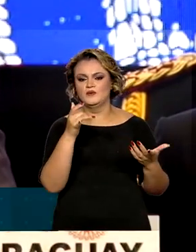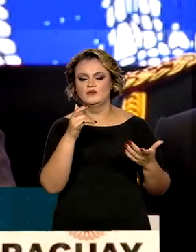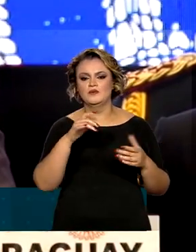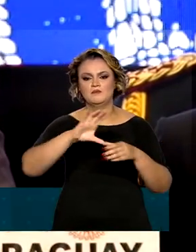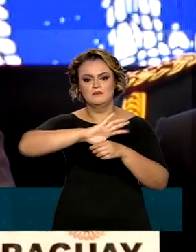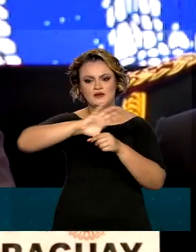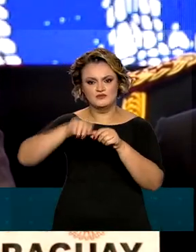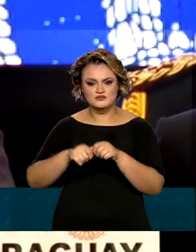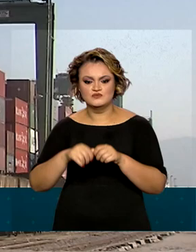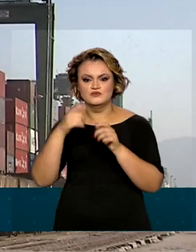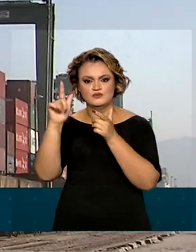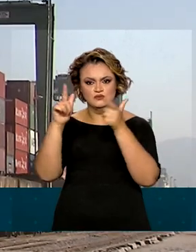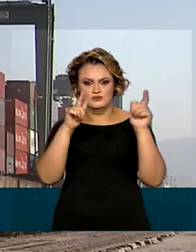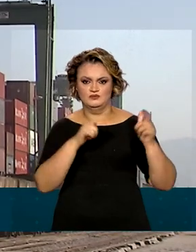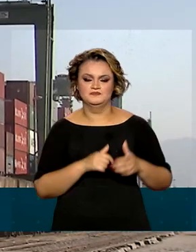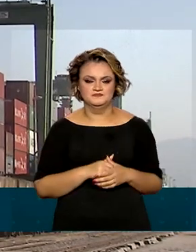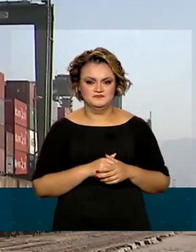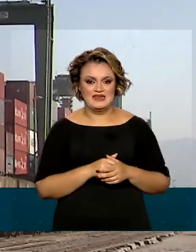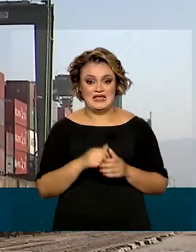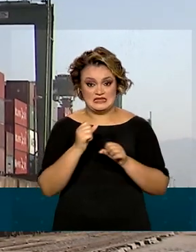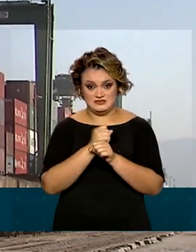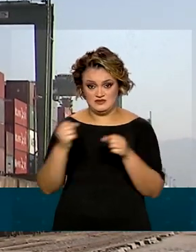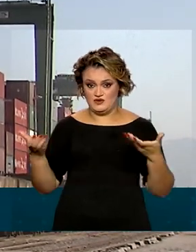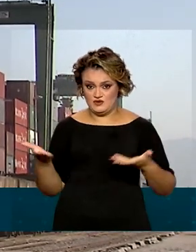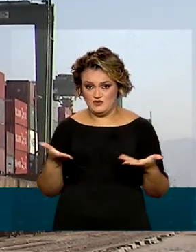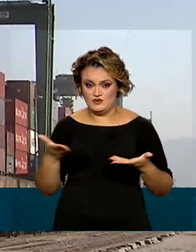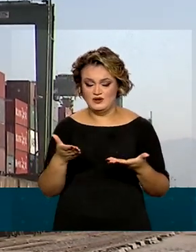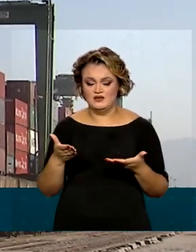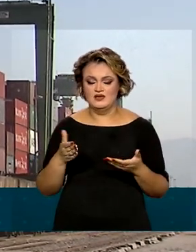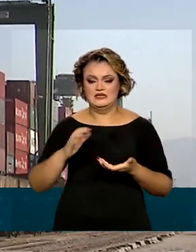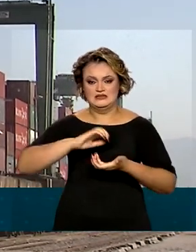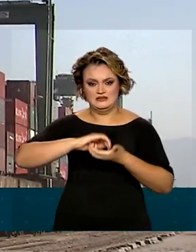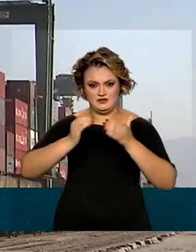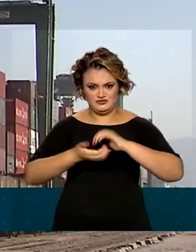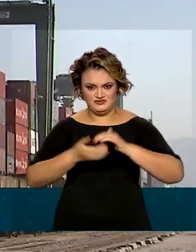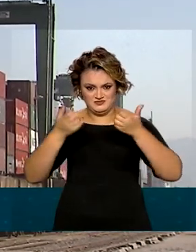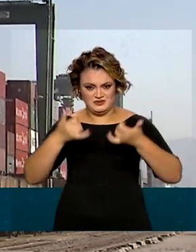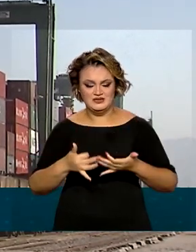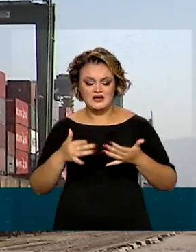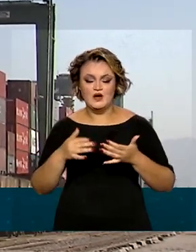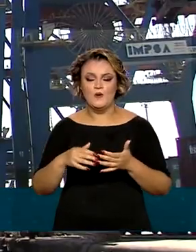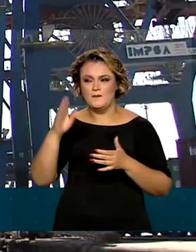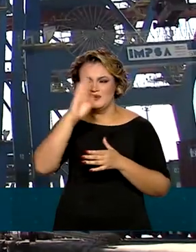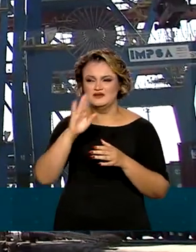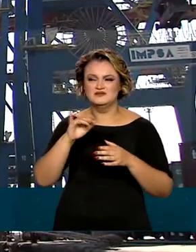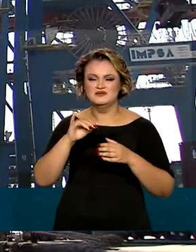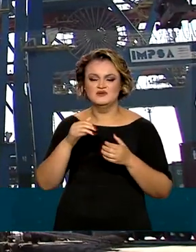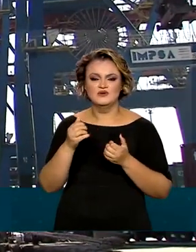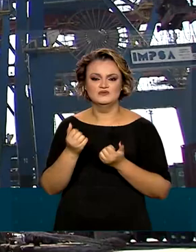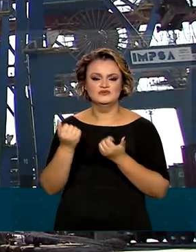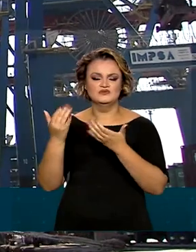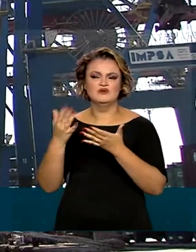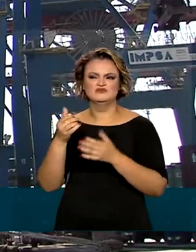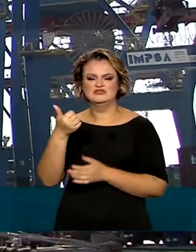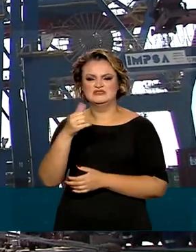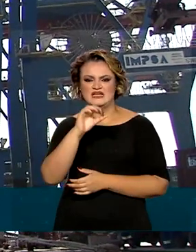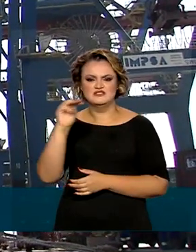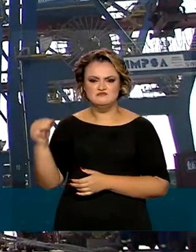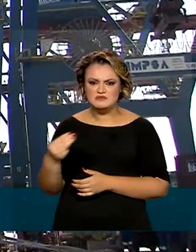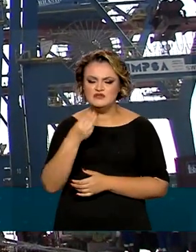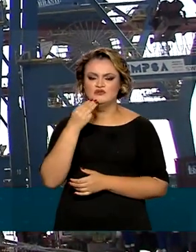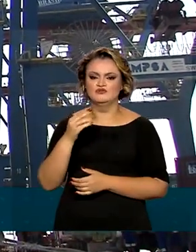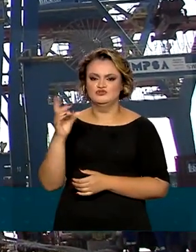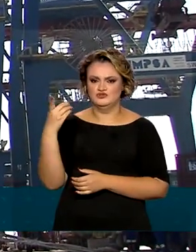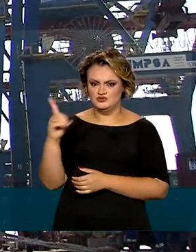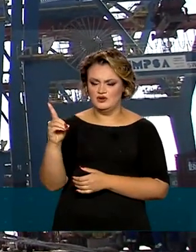ter Mercosul e outros somente este ano segundo o Itamaraty o Brasil exportou mais de 10 Bilhões de Dólares para